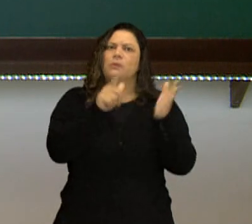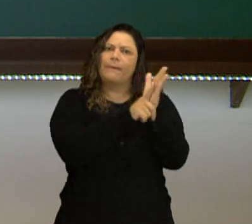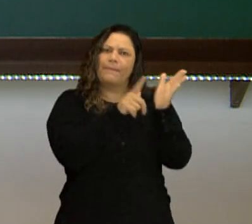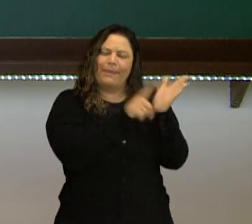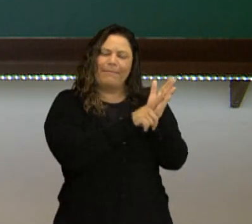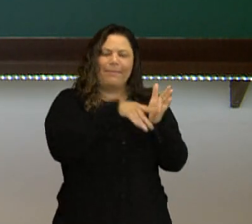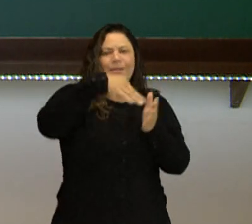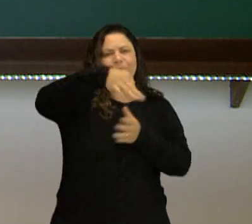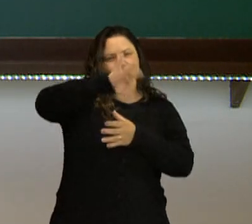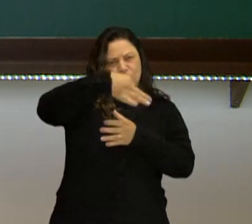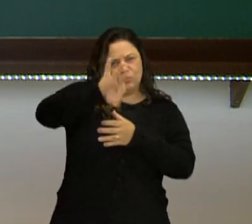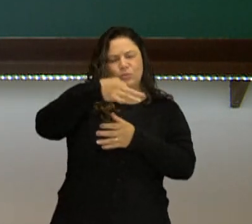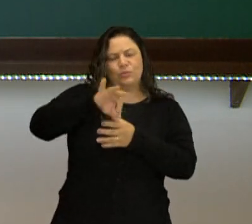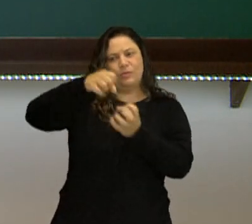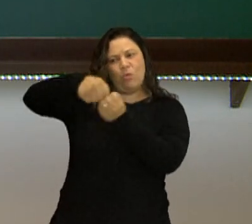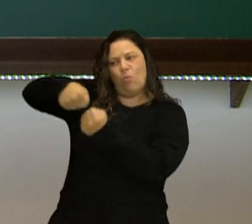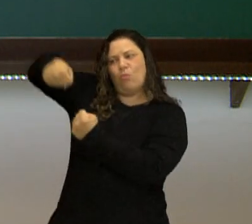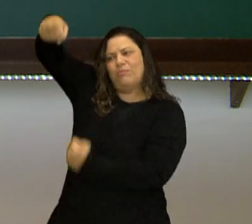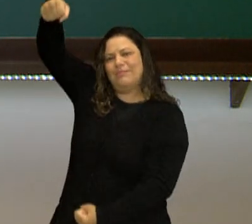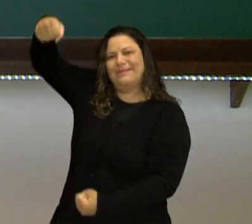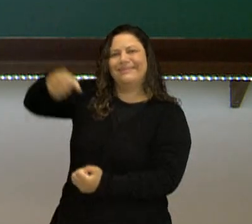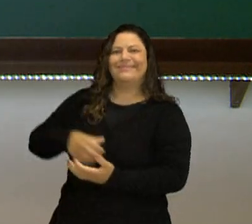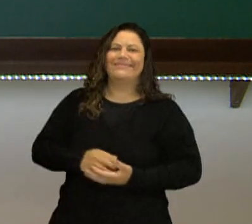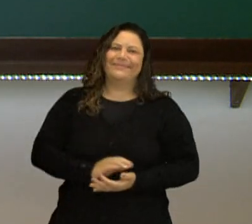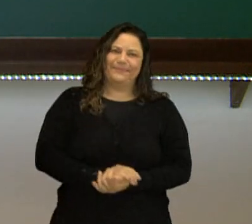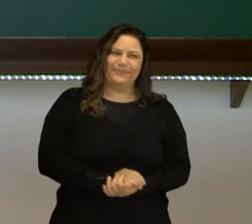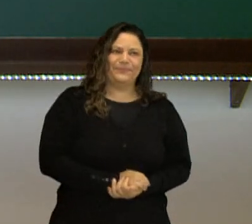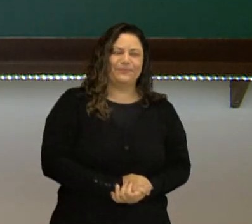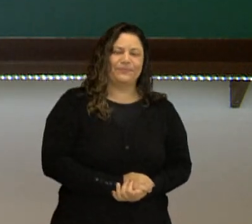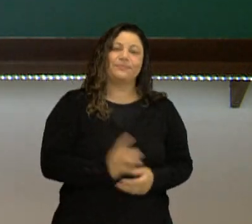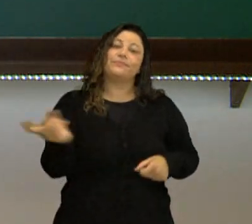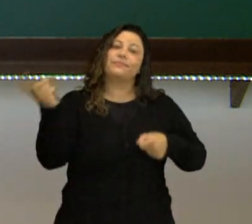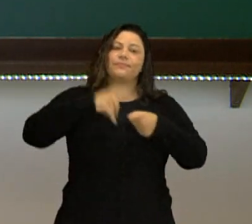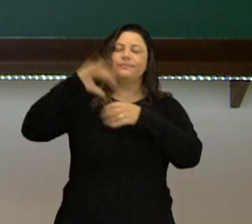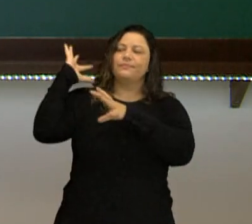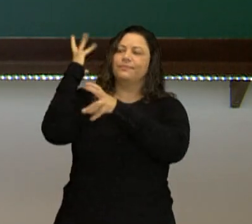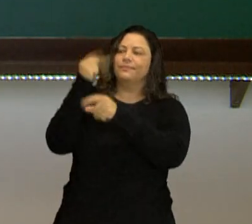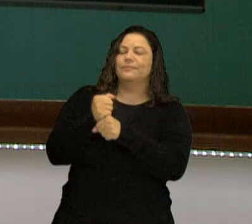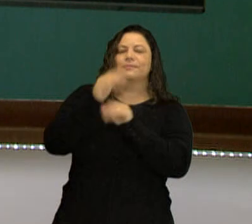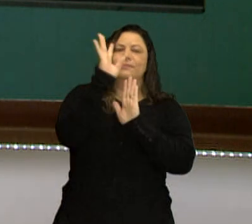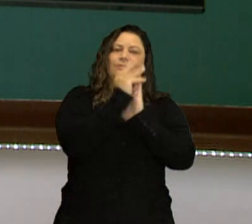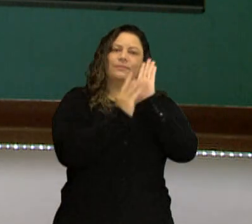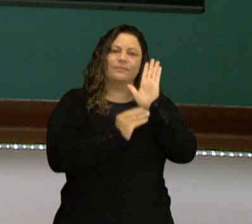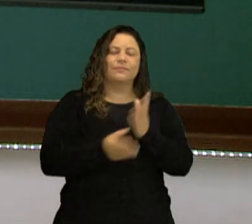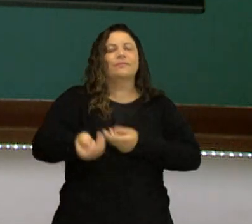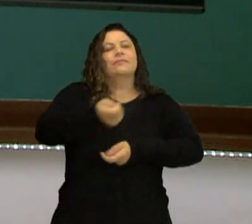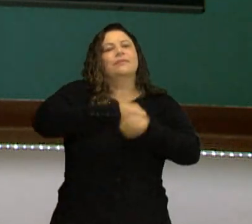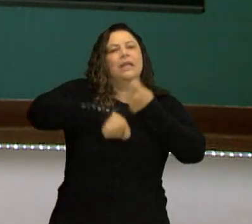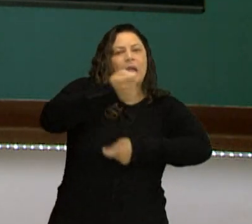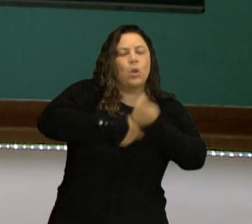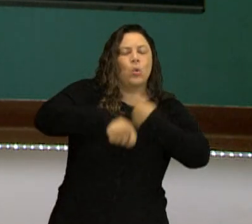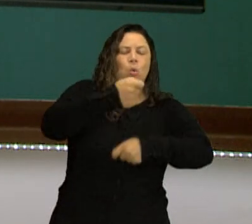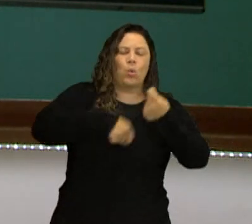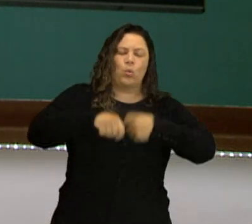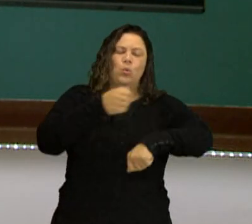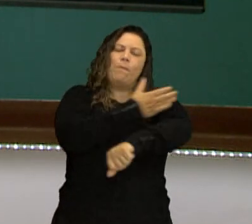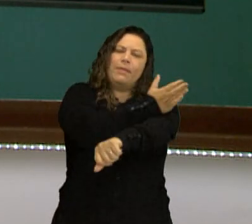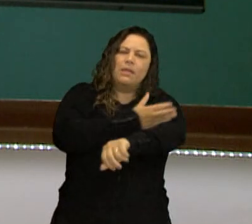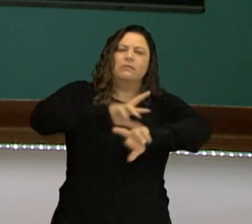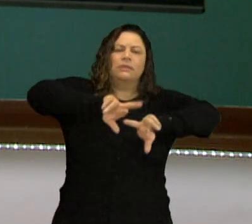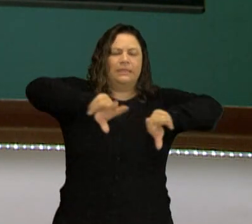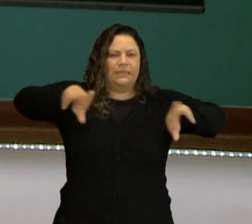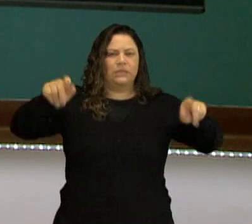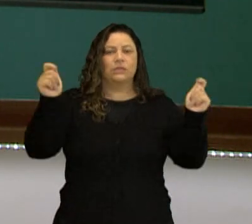pode fazer em uma cartolina. Galera, retomando aí alguns conteúdos, a economia medieval ela era